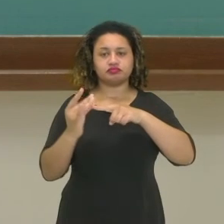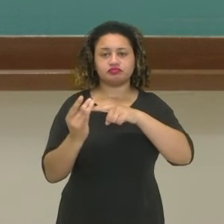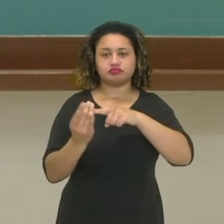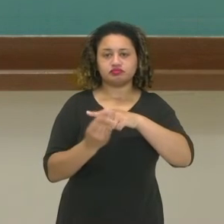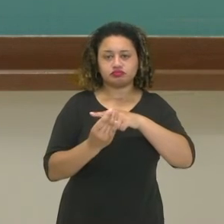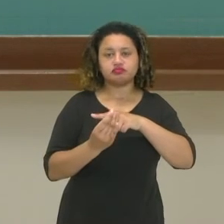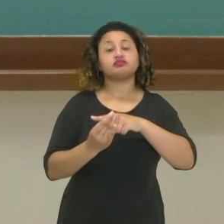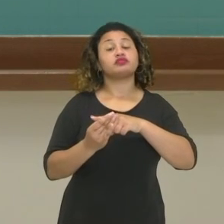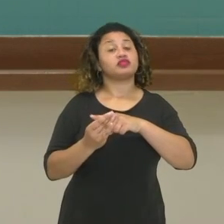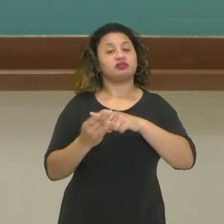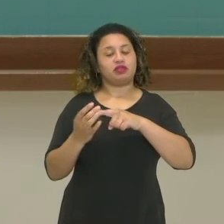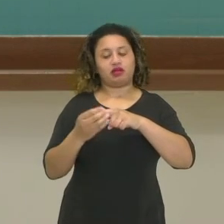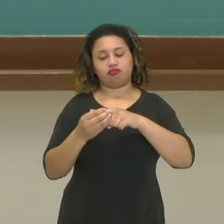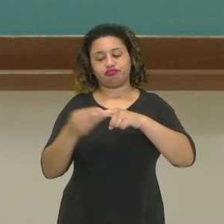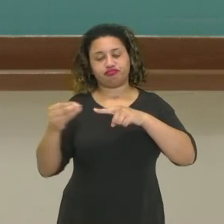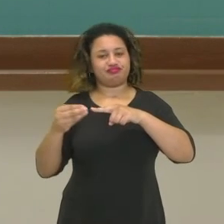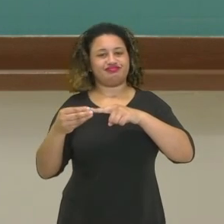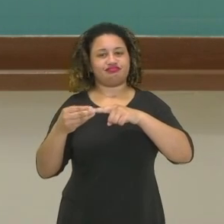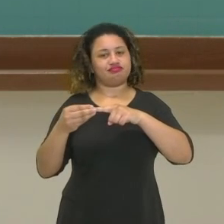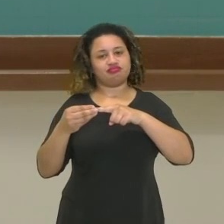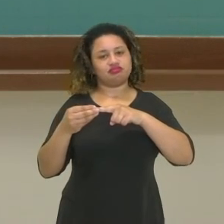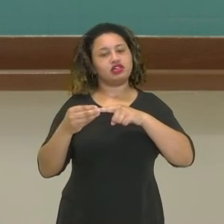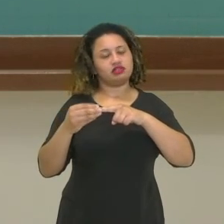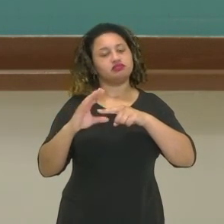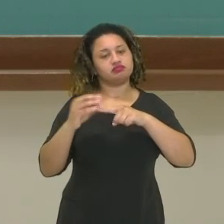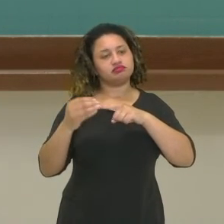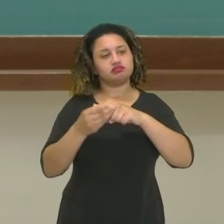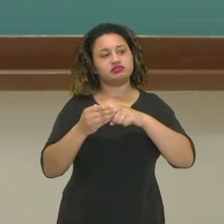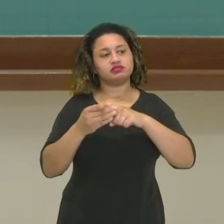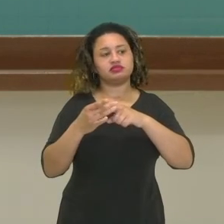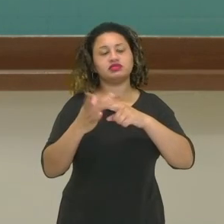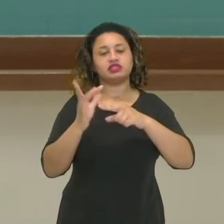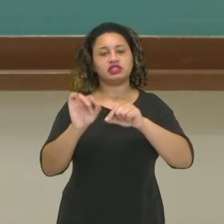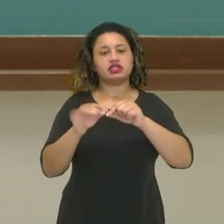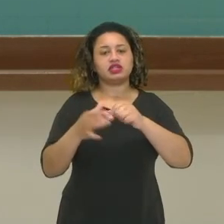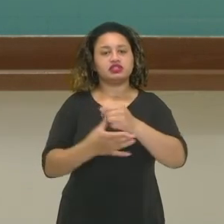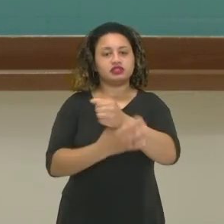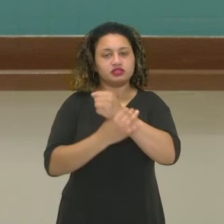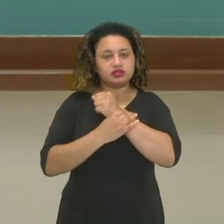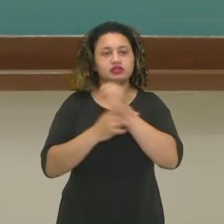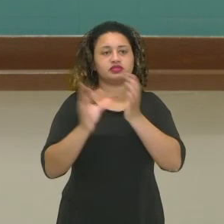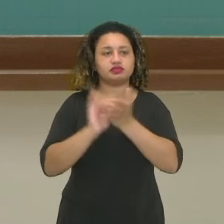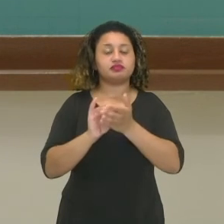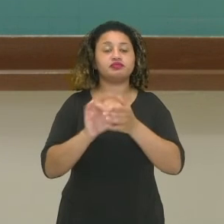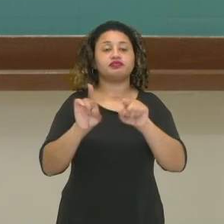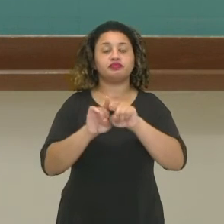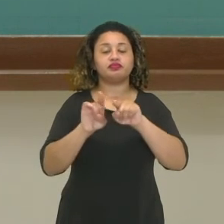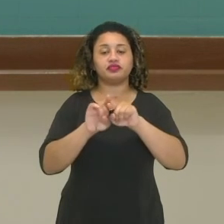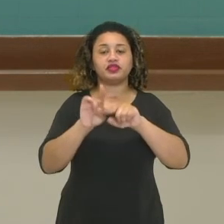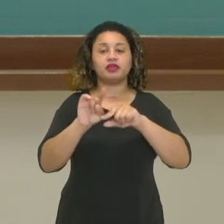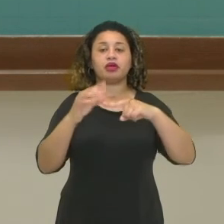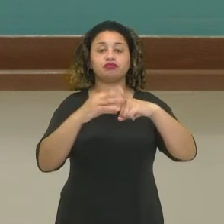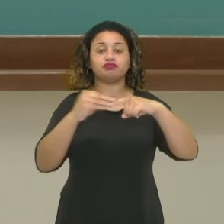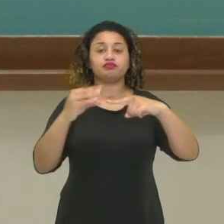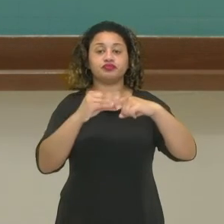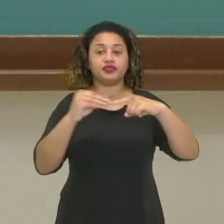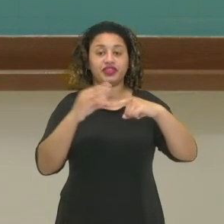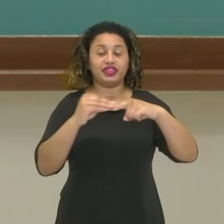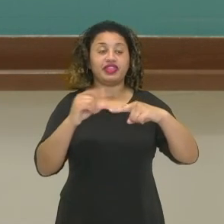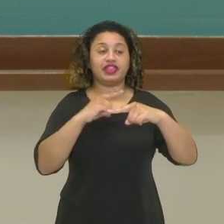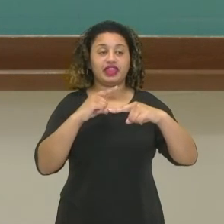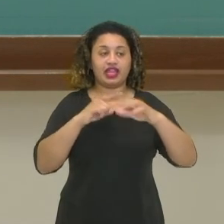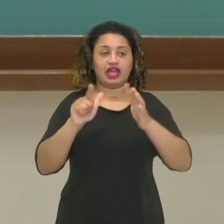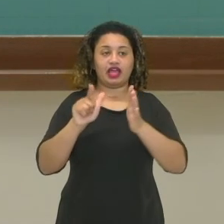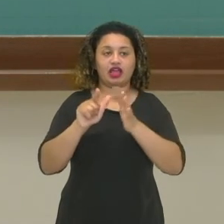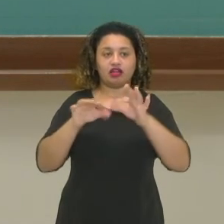que ele não escape durante a relação sexual. E existe, para o sexo oral, existe uma folha de látex,